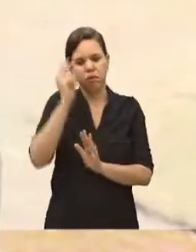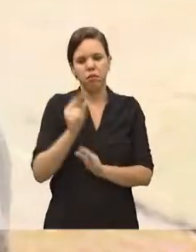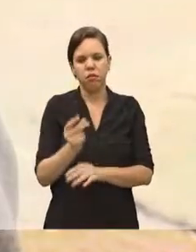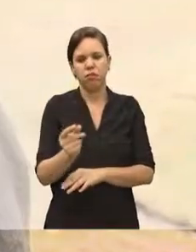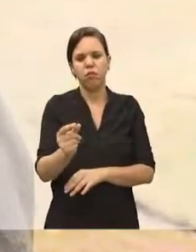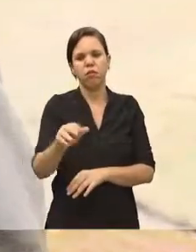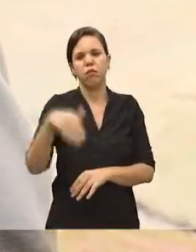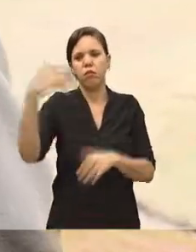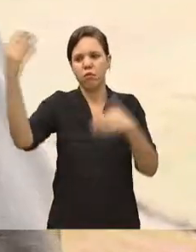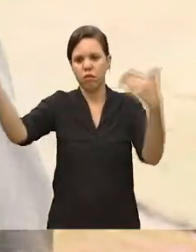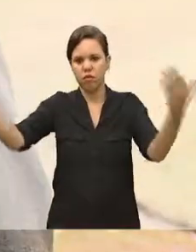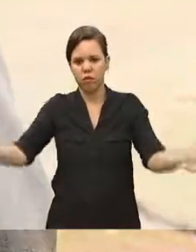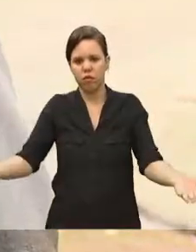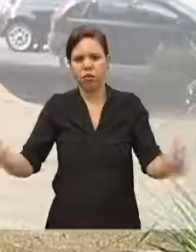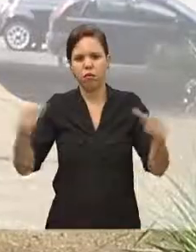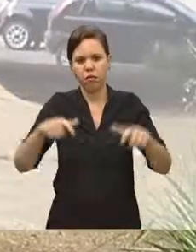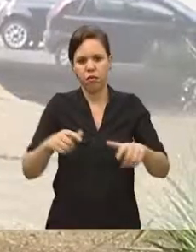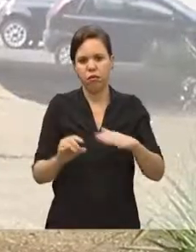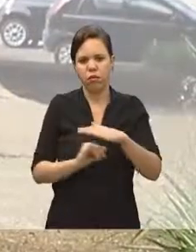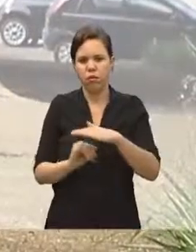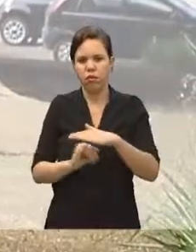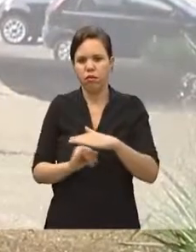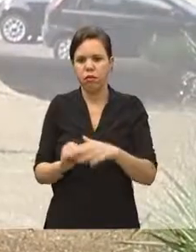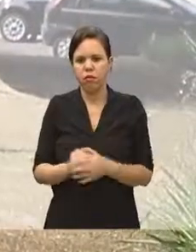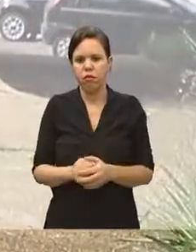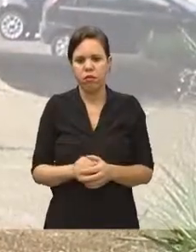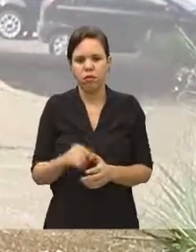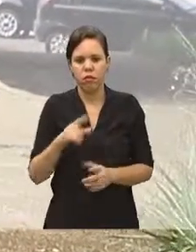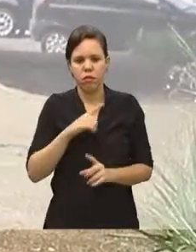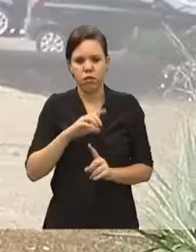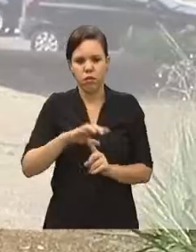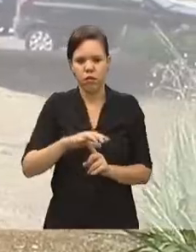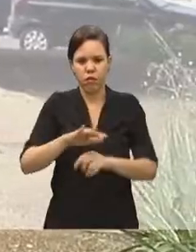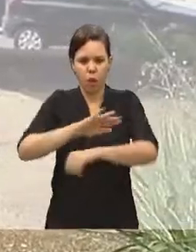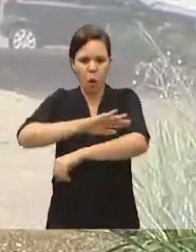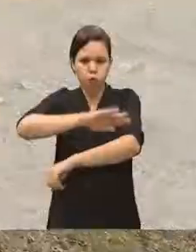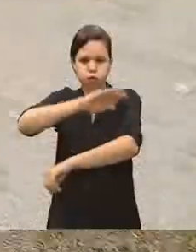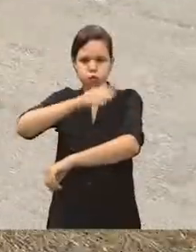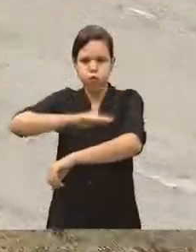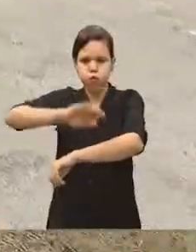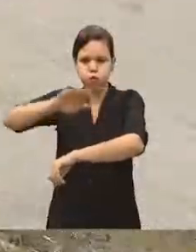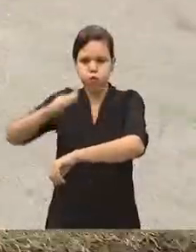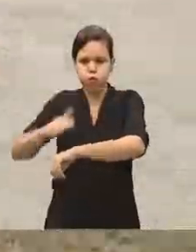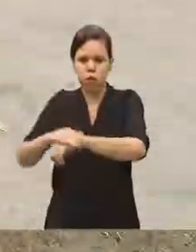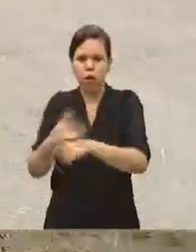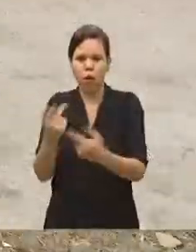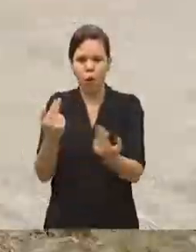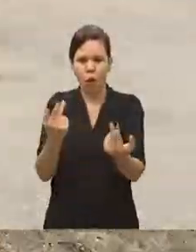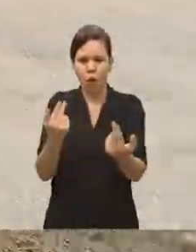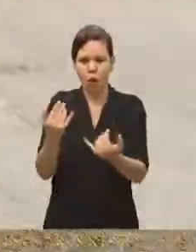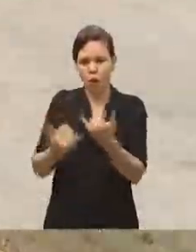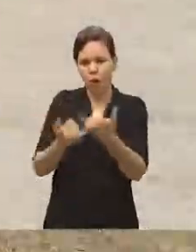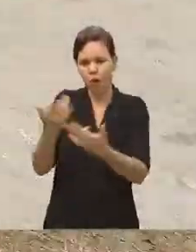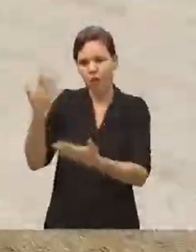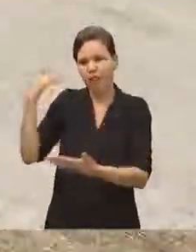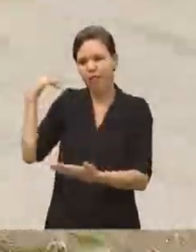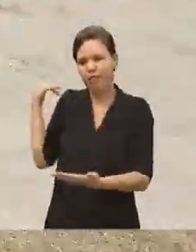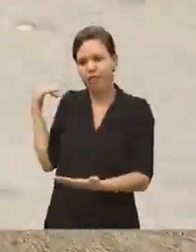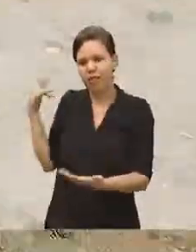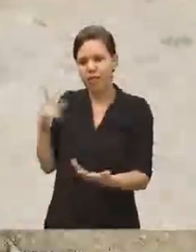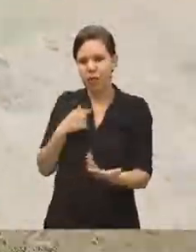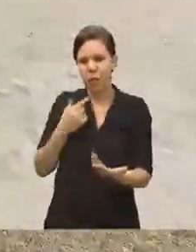fora dos muros da instituição. Na praça, um morro que poderá servir como aqueles antigos escorregadores com